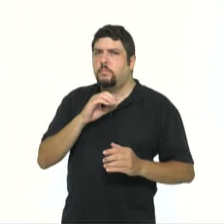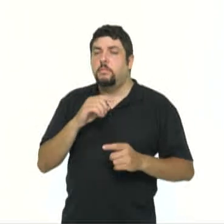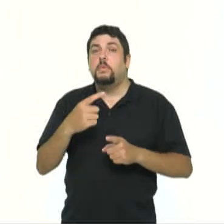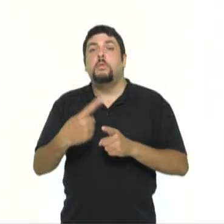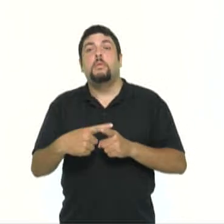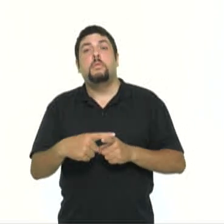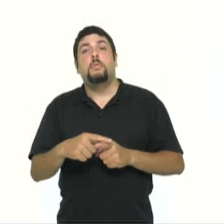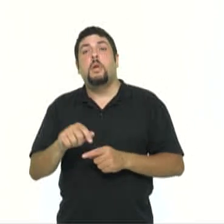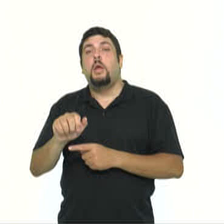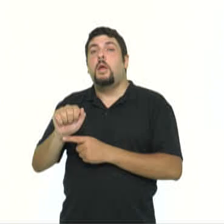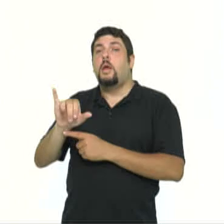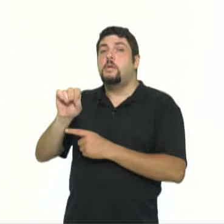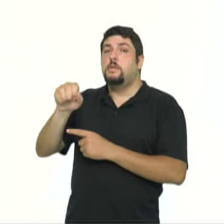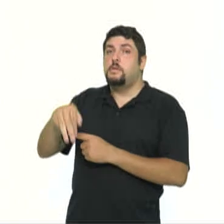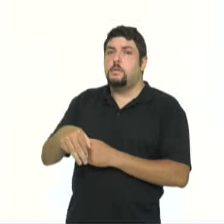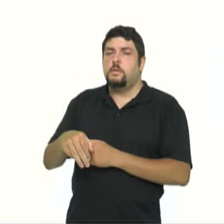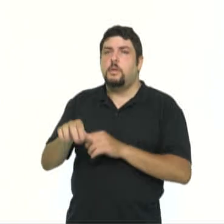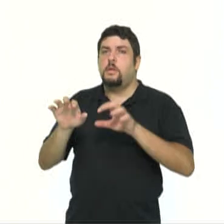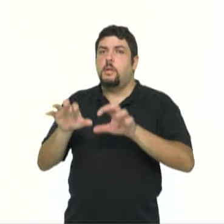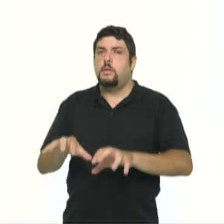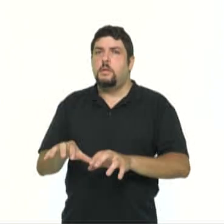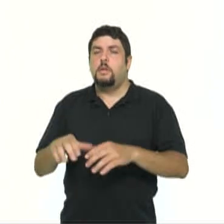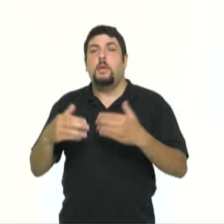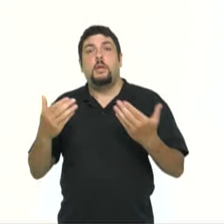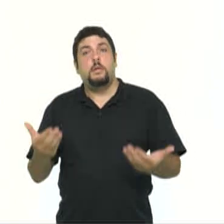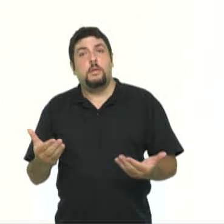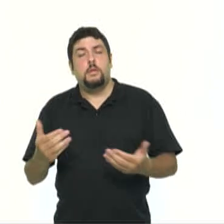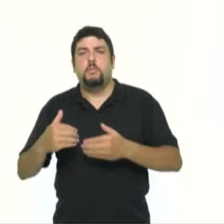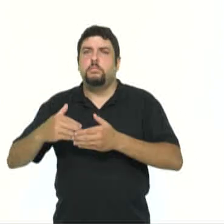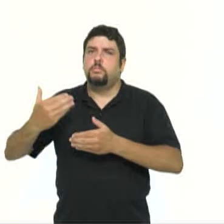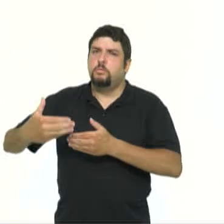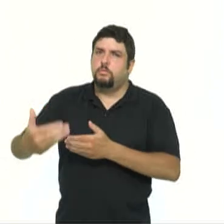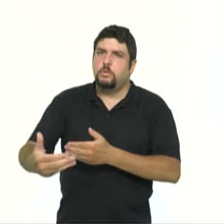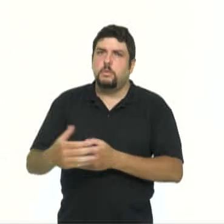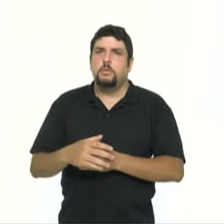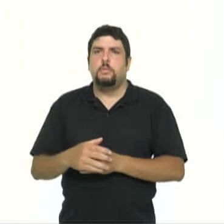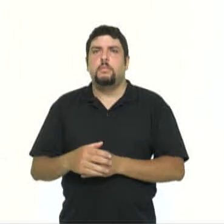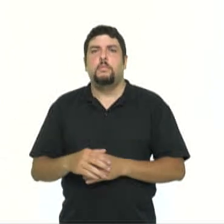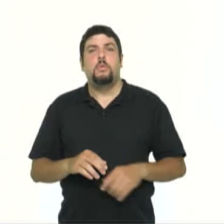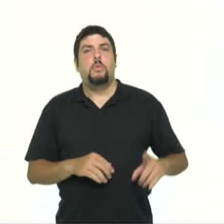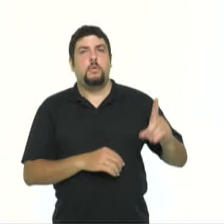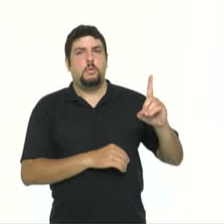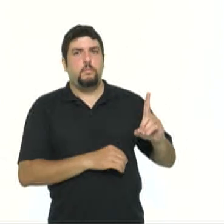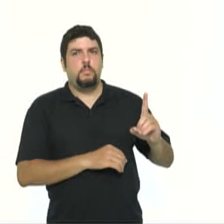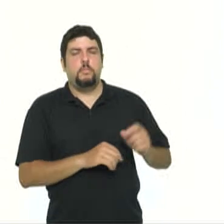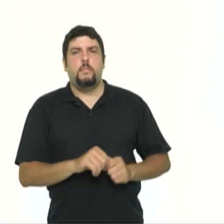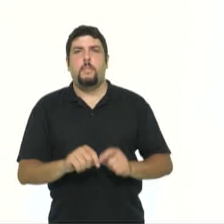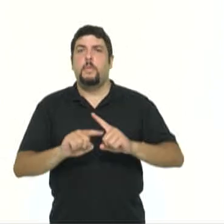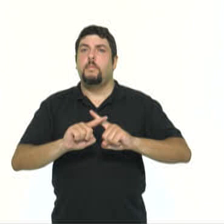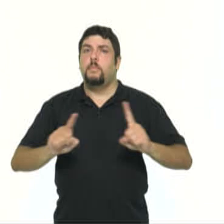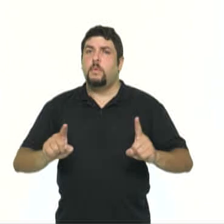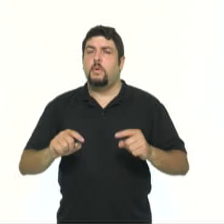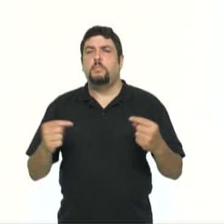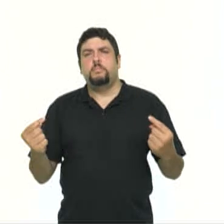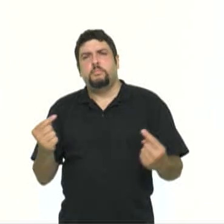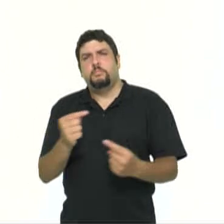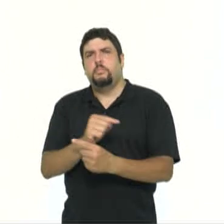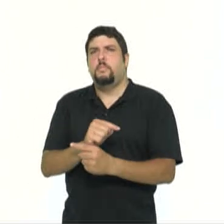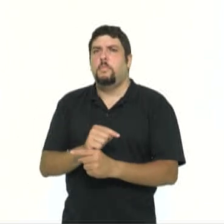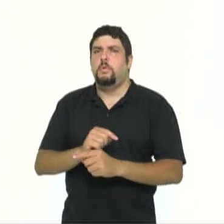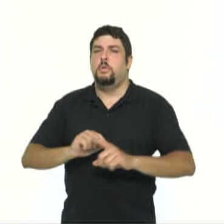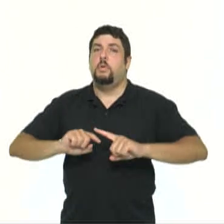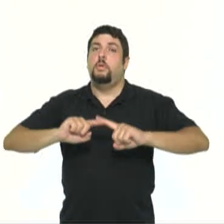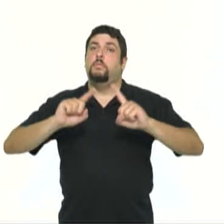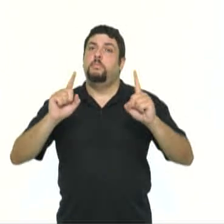assim, então, por isso, por conseguinte. Ou a letra D. Mas, porém,